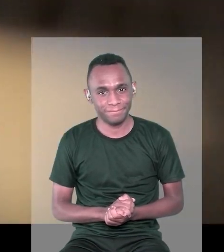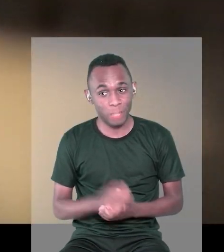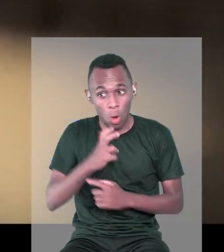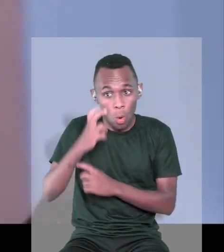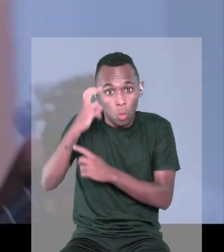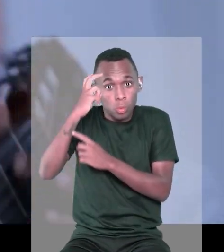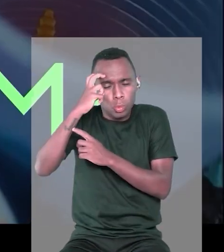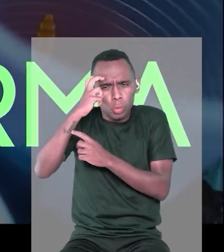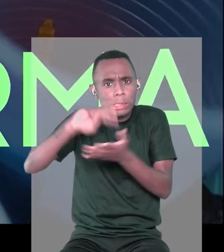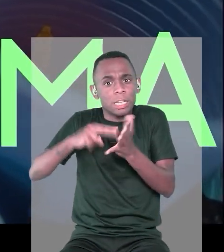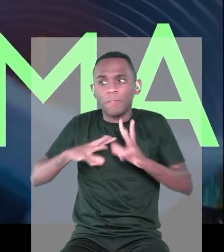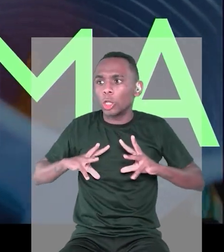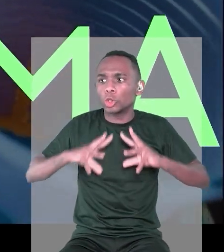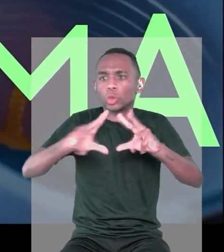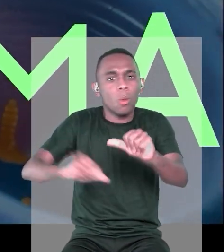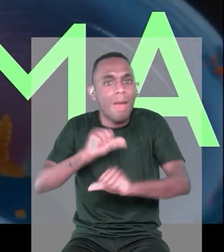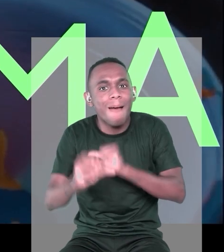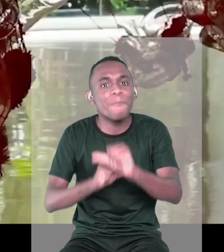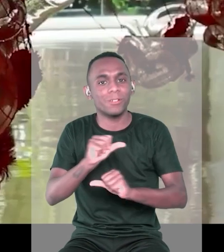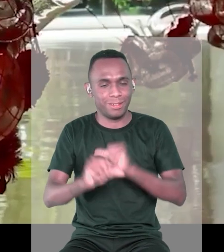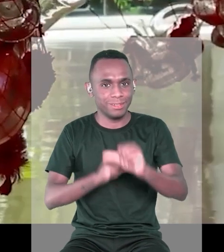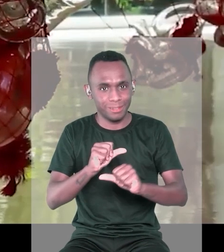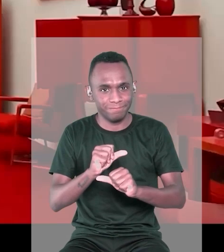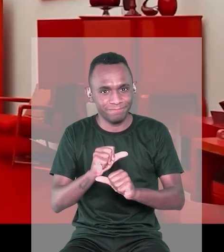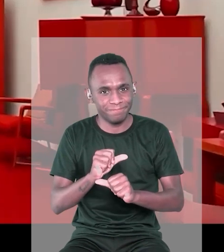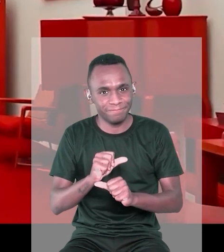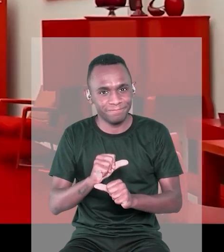A cultura é tudo aquilo que transforma.